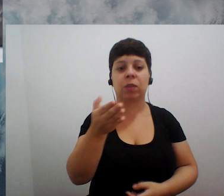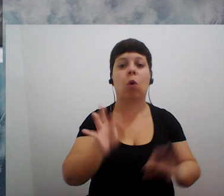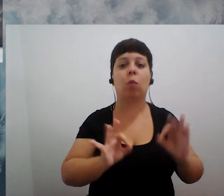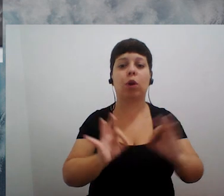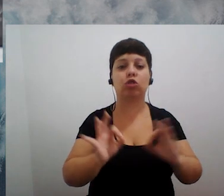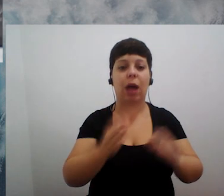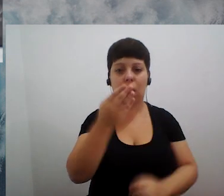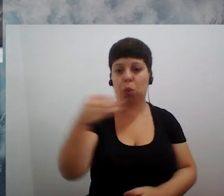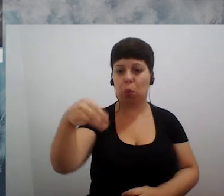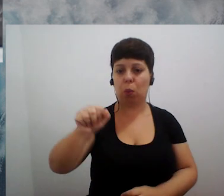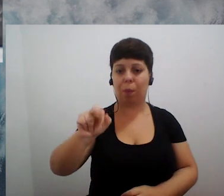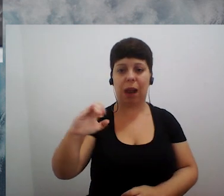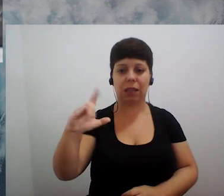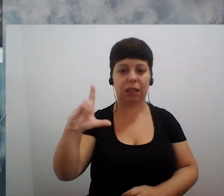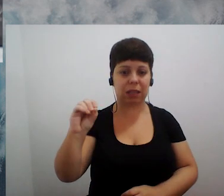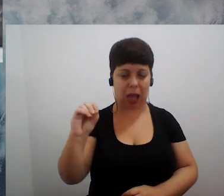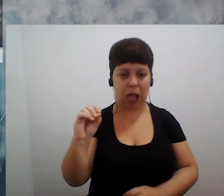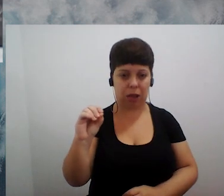exemplo, o próprio projeto